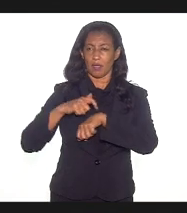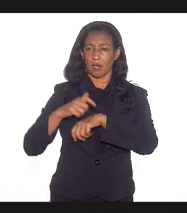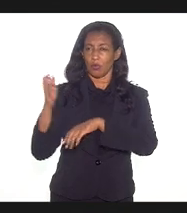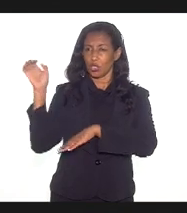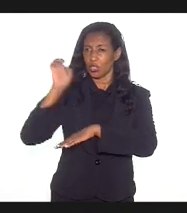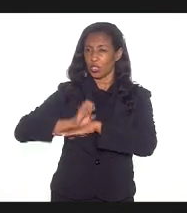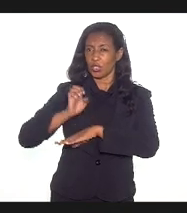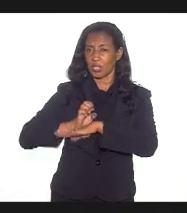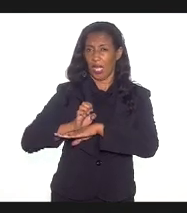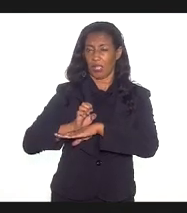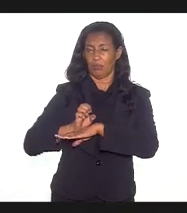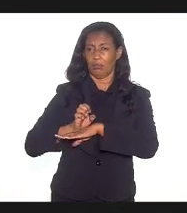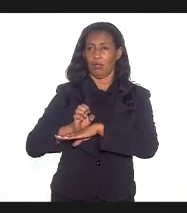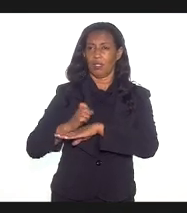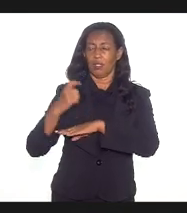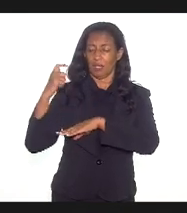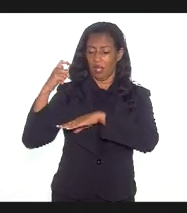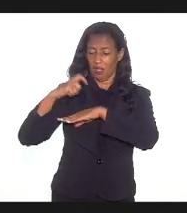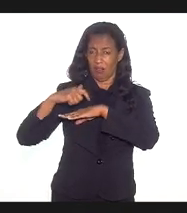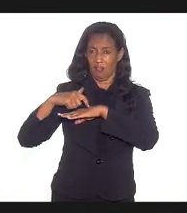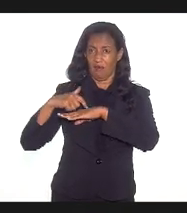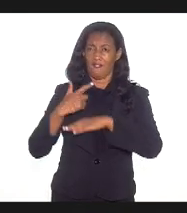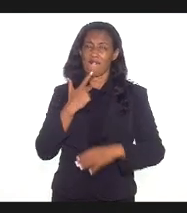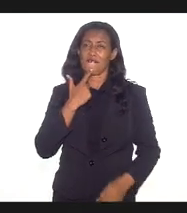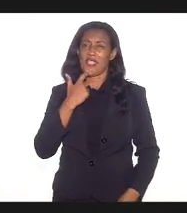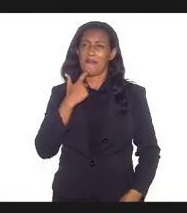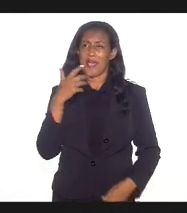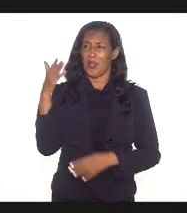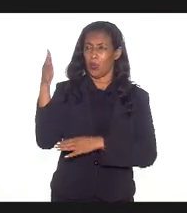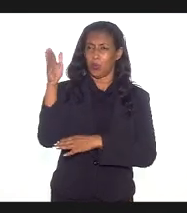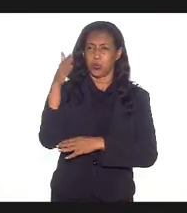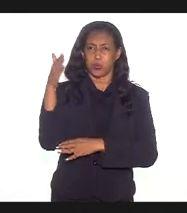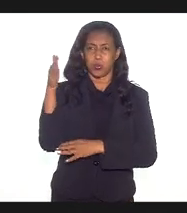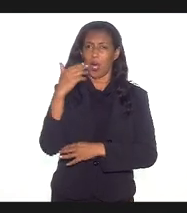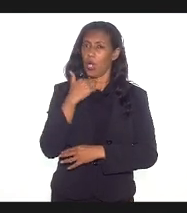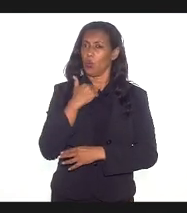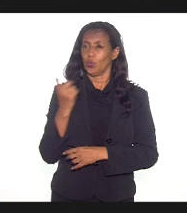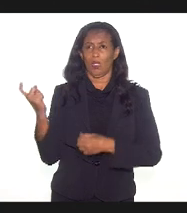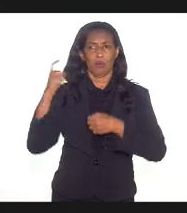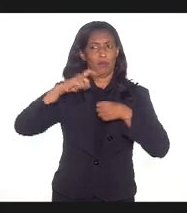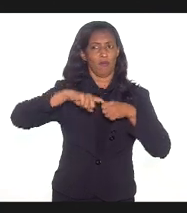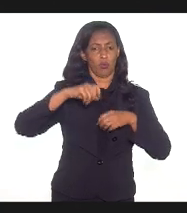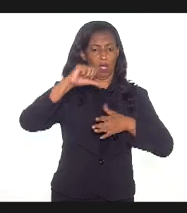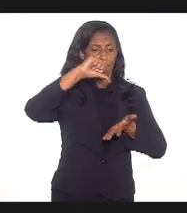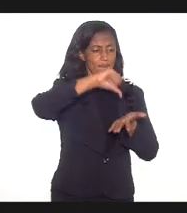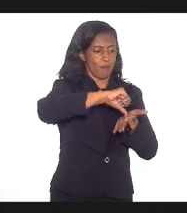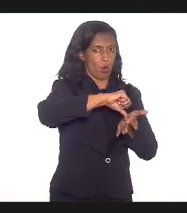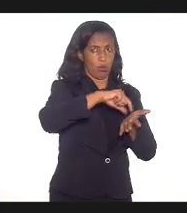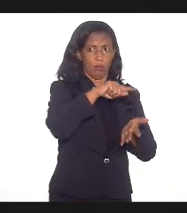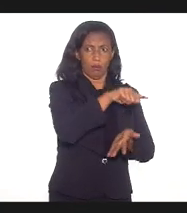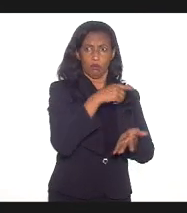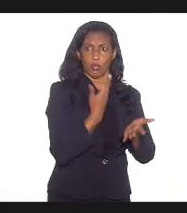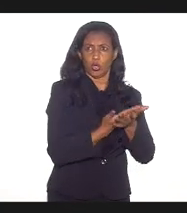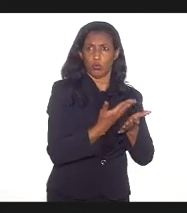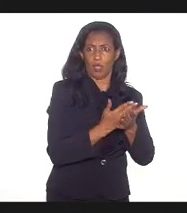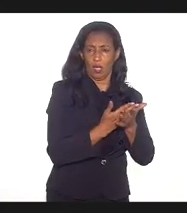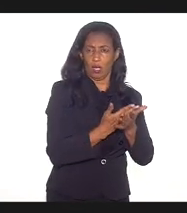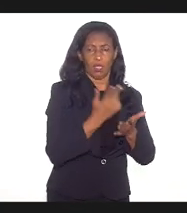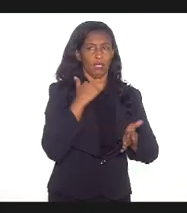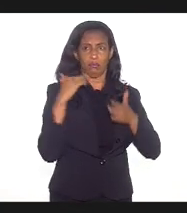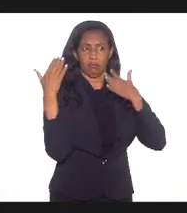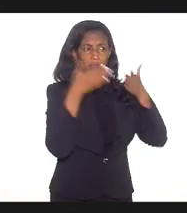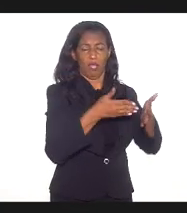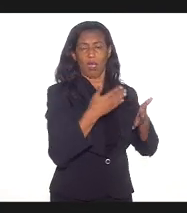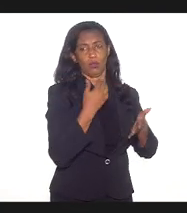está em fase roxa, está em fase vermelha, e não há condições de a gente ir até o polo para conseguir estudar de